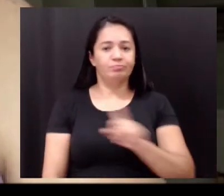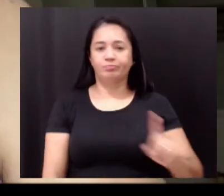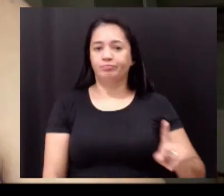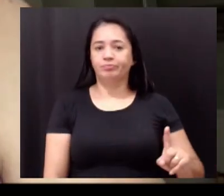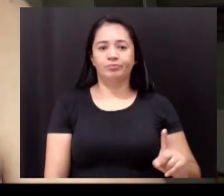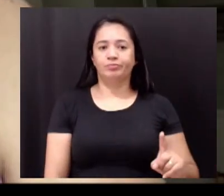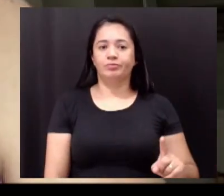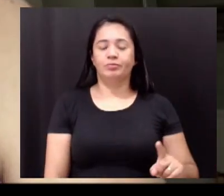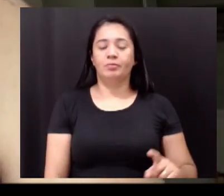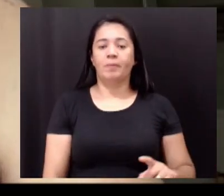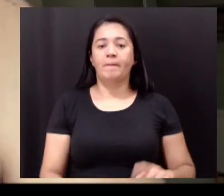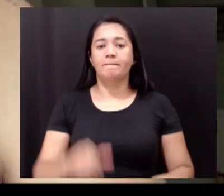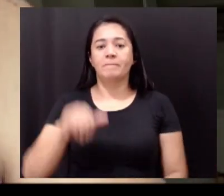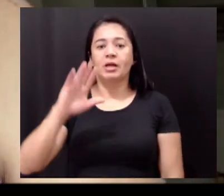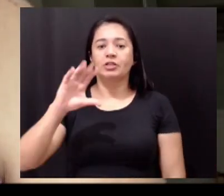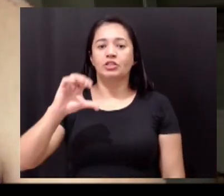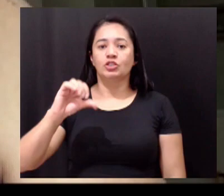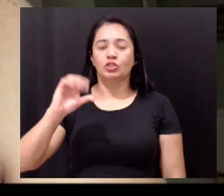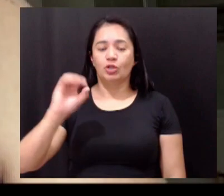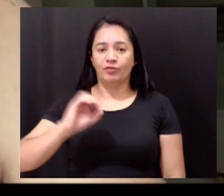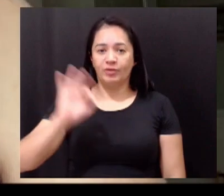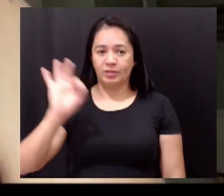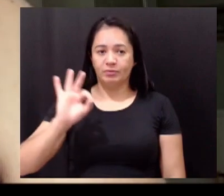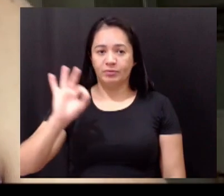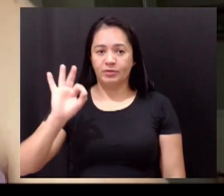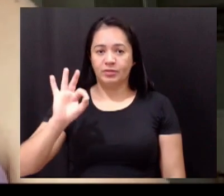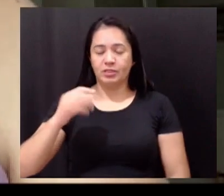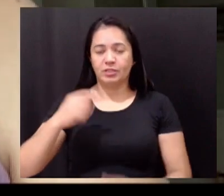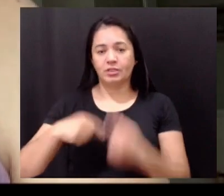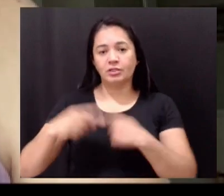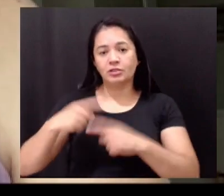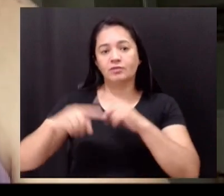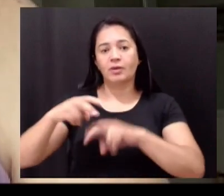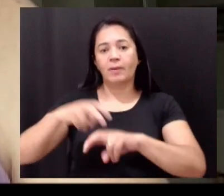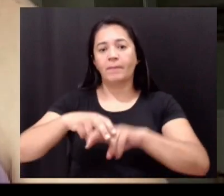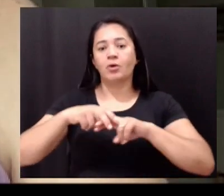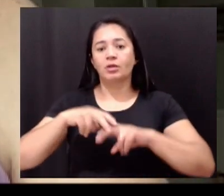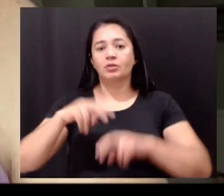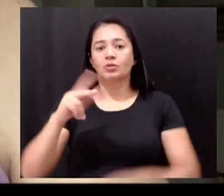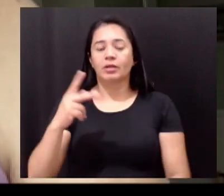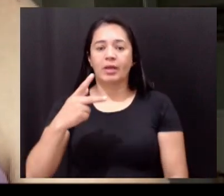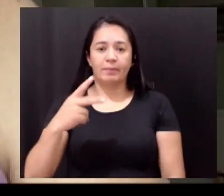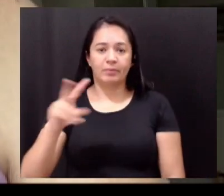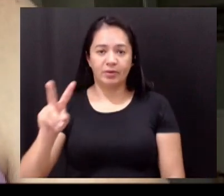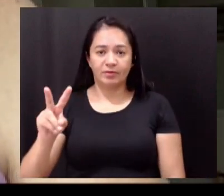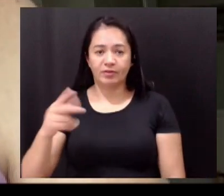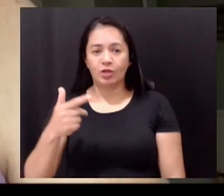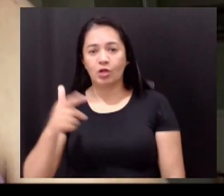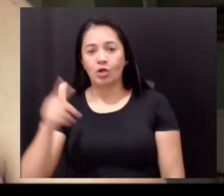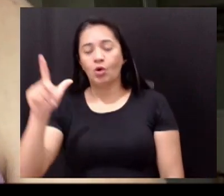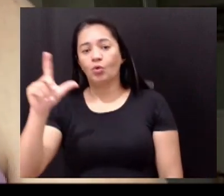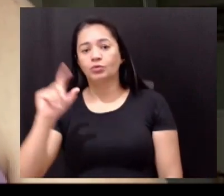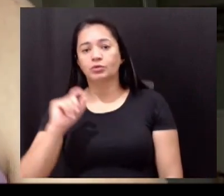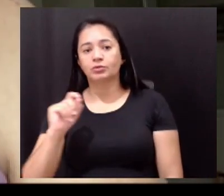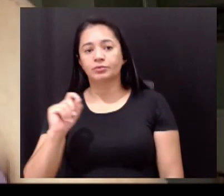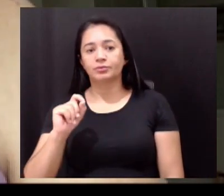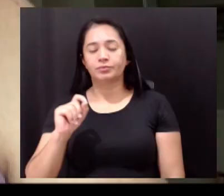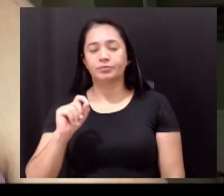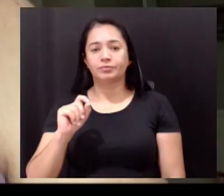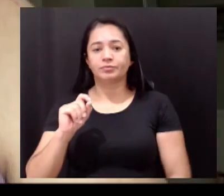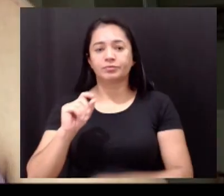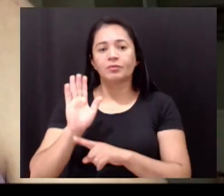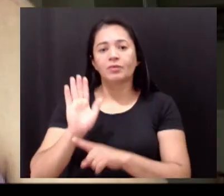de 90% dos casos, eles são desenvolvidos pelo vírus HPV. Outras causas aqui que auxiliam,